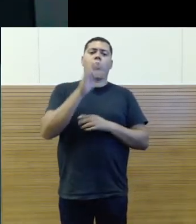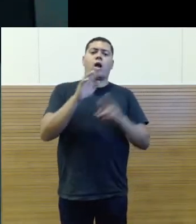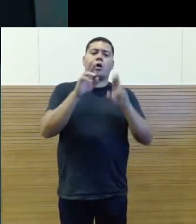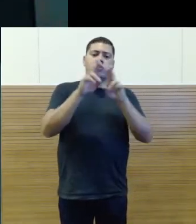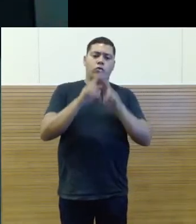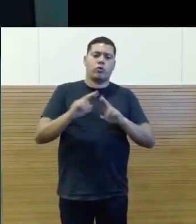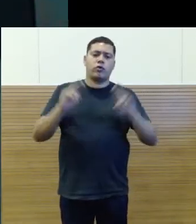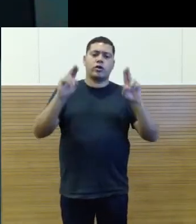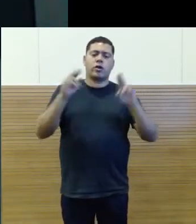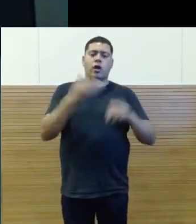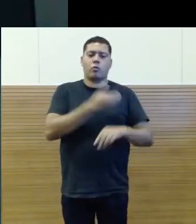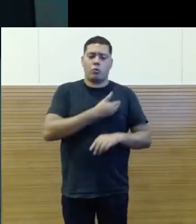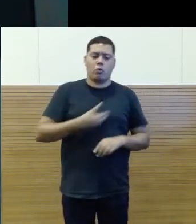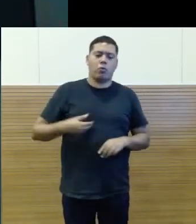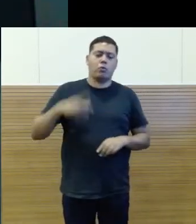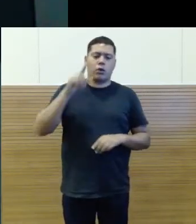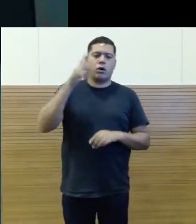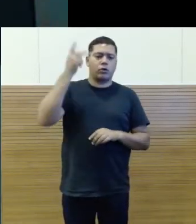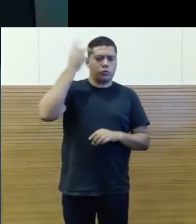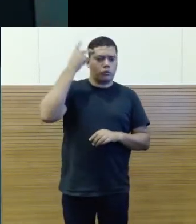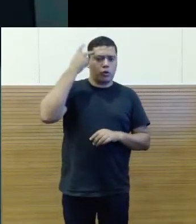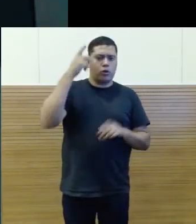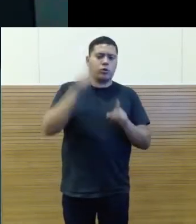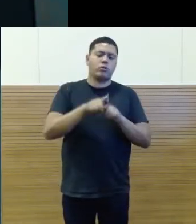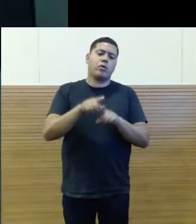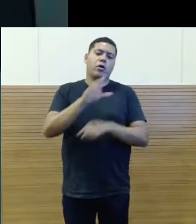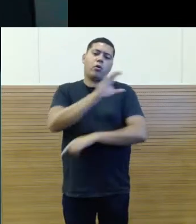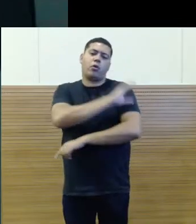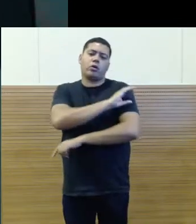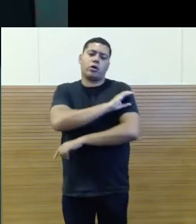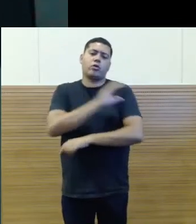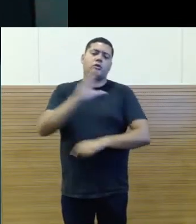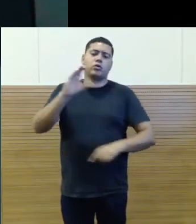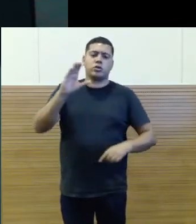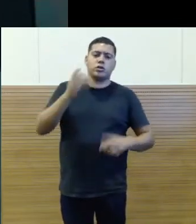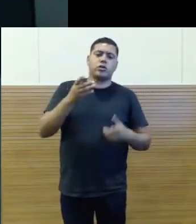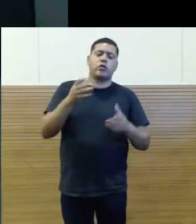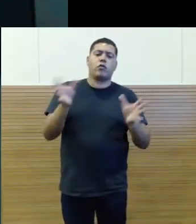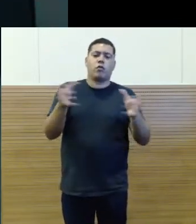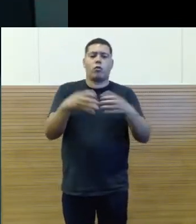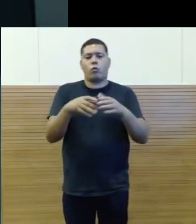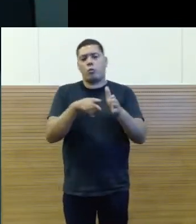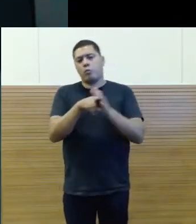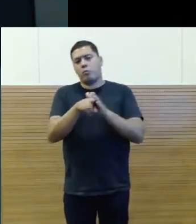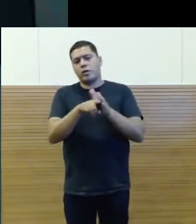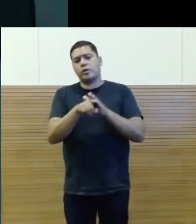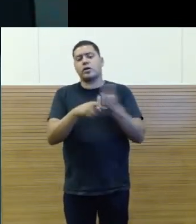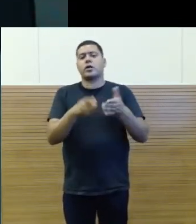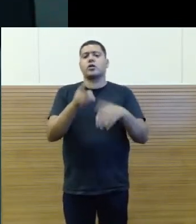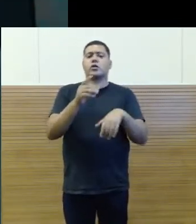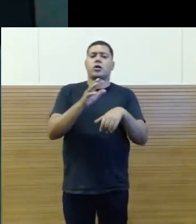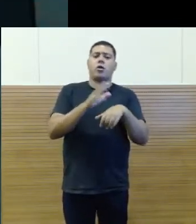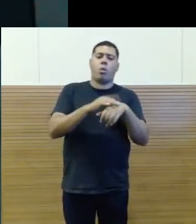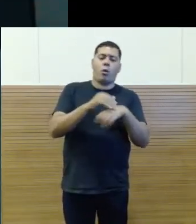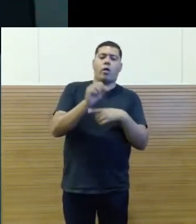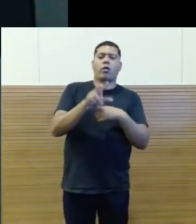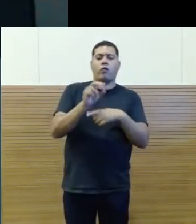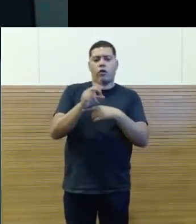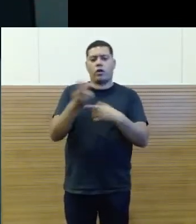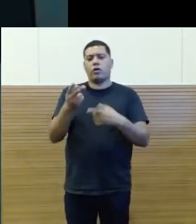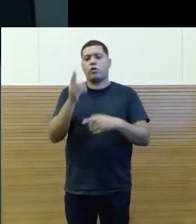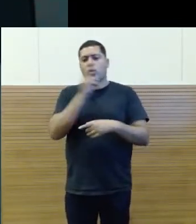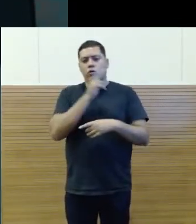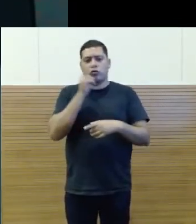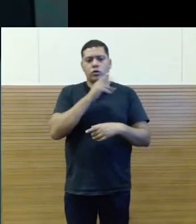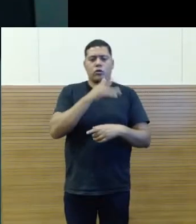Universidade de São Paulo, é coordenador científico do Núcleo de Pesquisas Epidemiológicas em Nutrição e Saúde